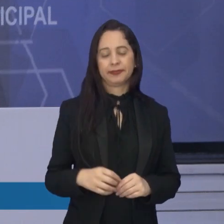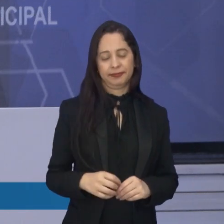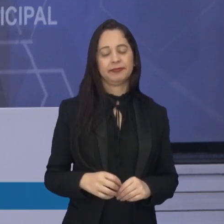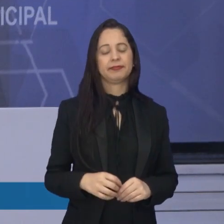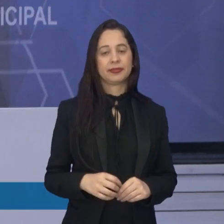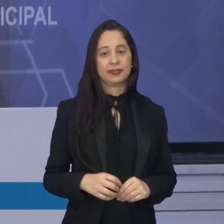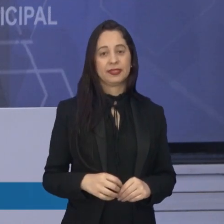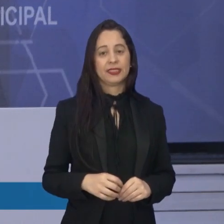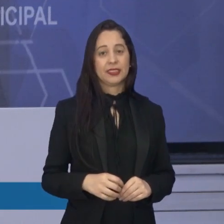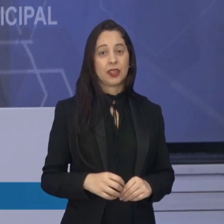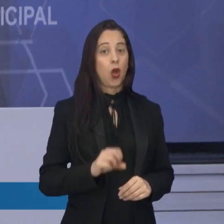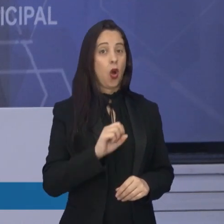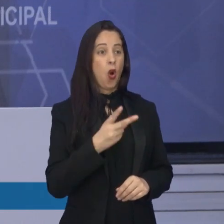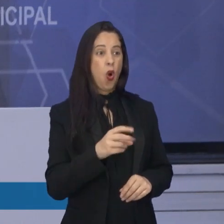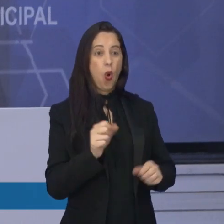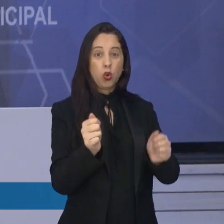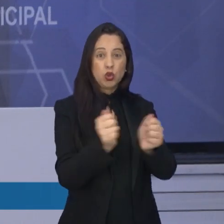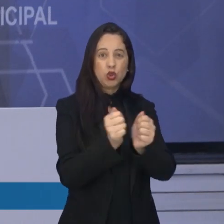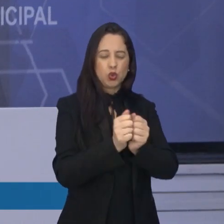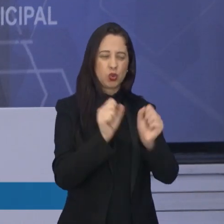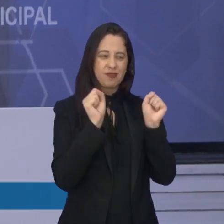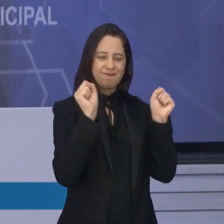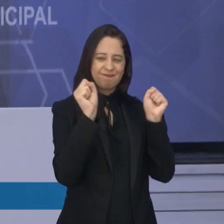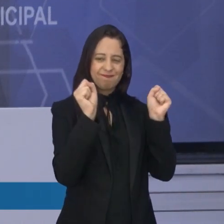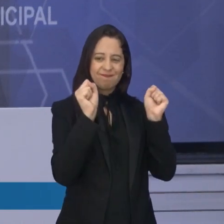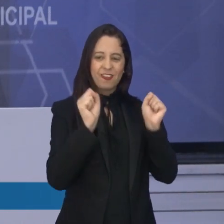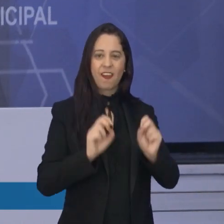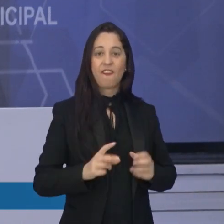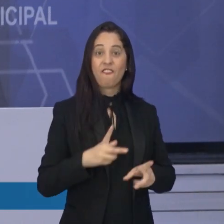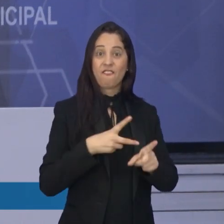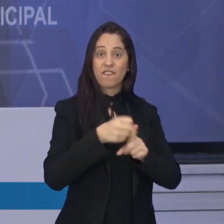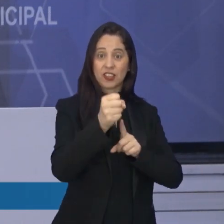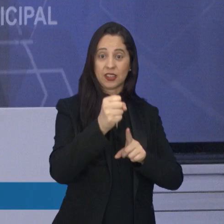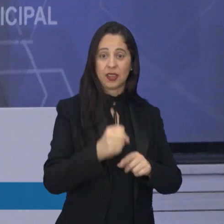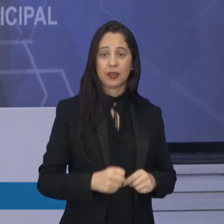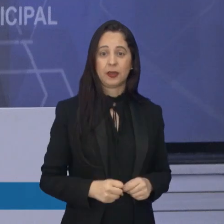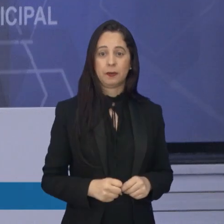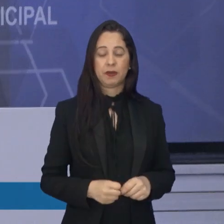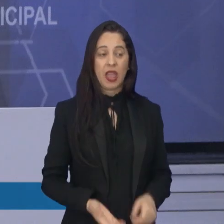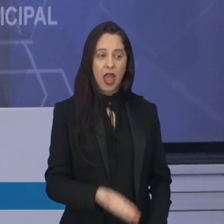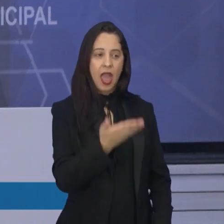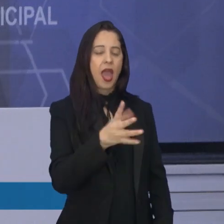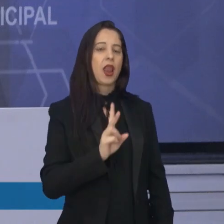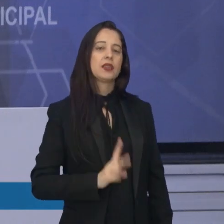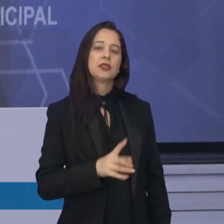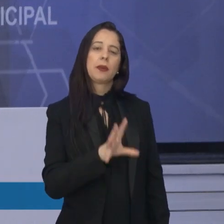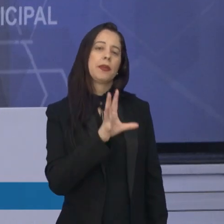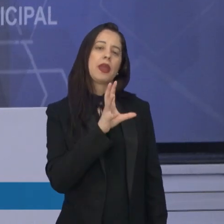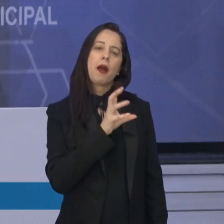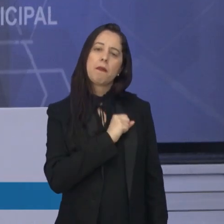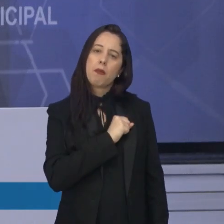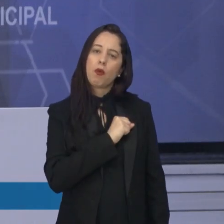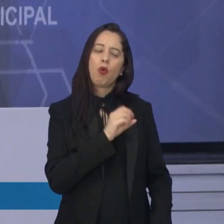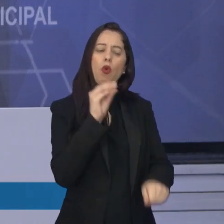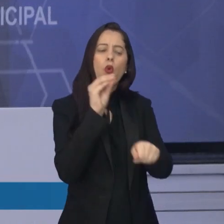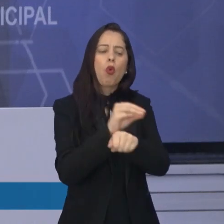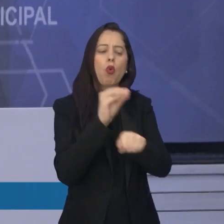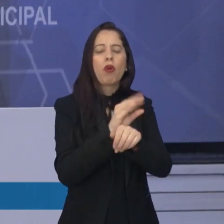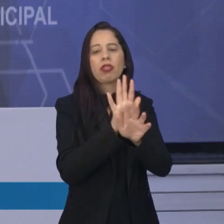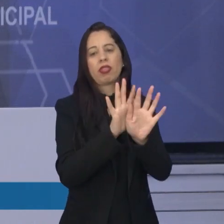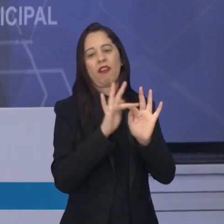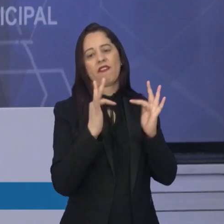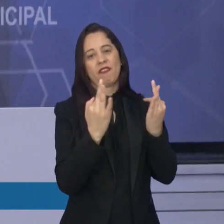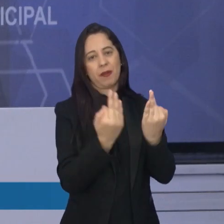né? Não poderia encerrar no amor e dedicação que ela tem à família, a